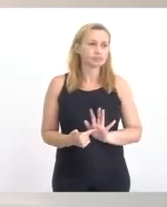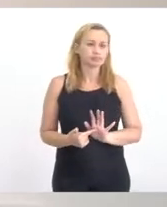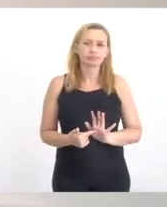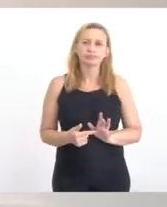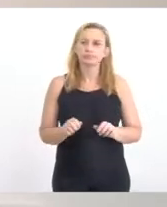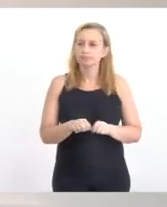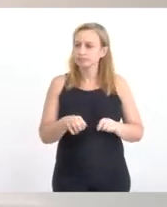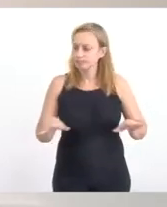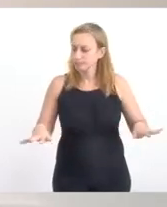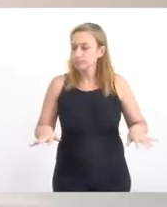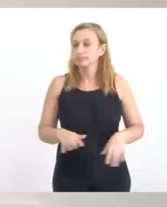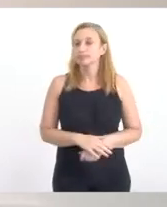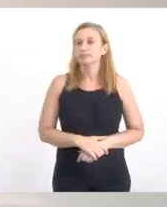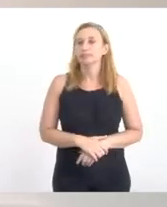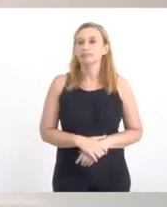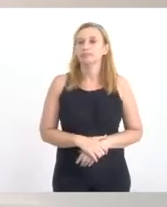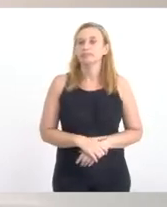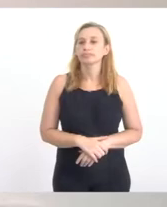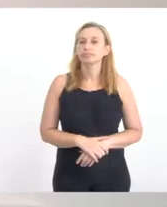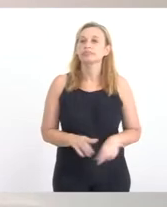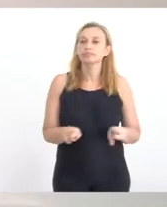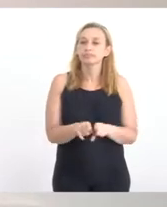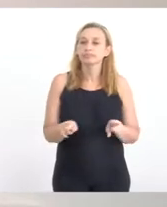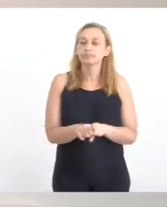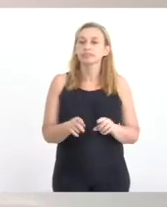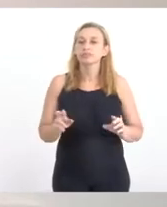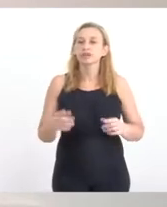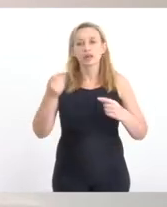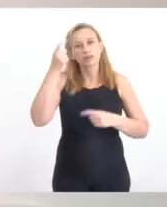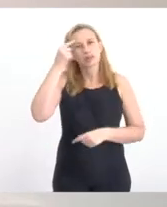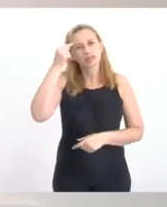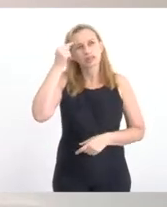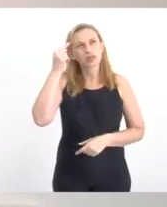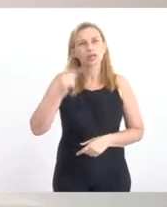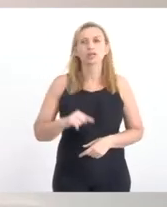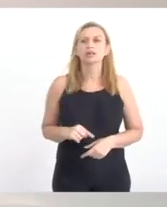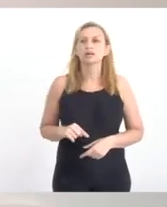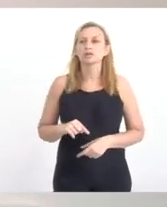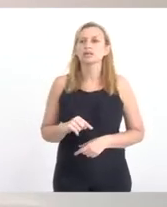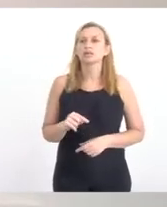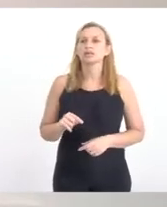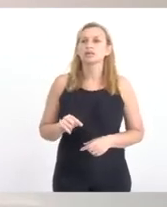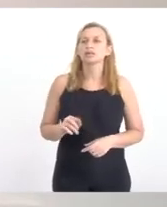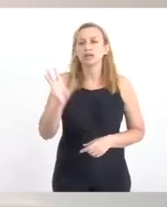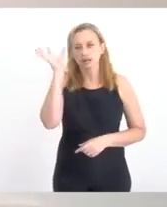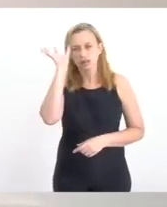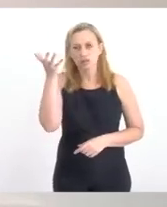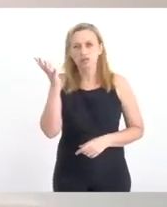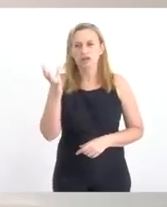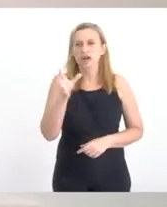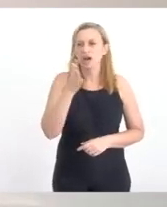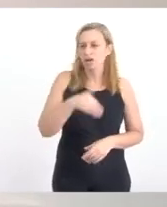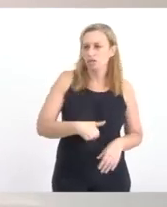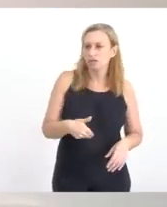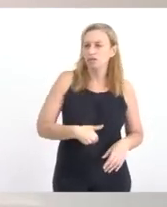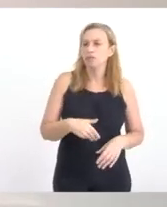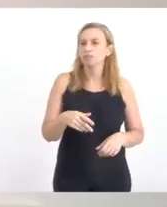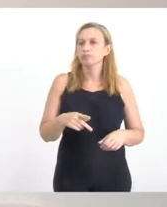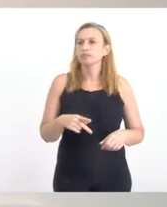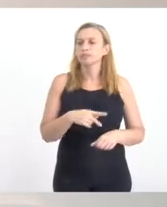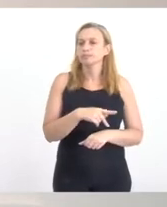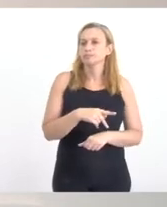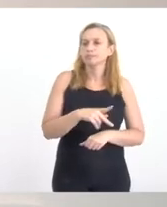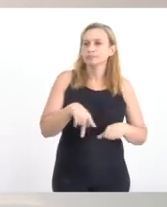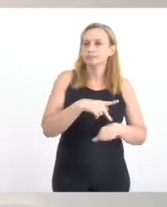e a pandemia trouxe também muito essa reflexão que tem só na solução da fome no nosso país é fazer